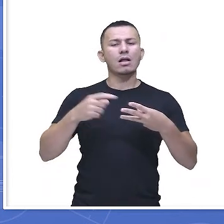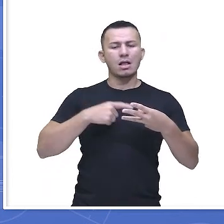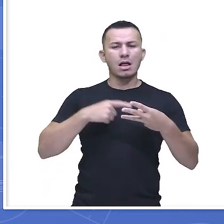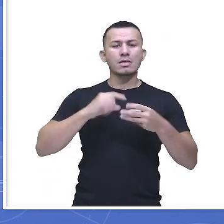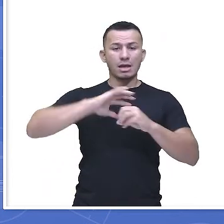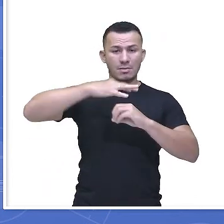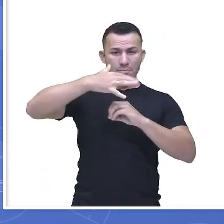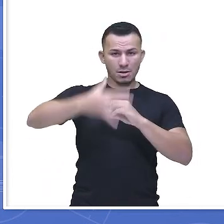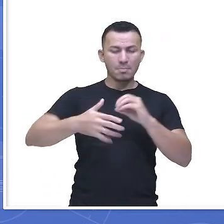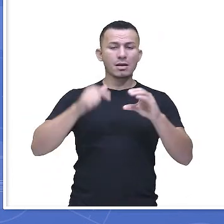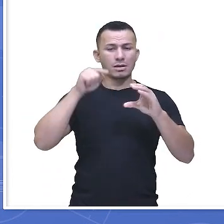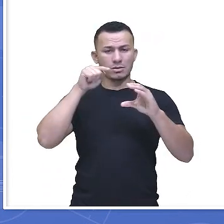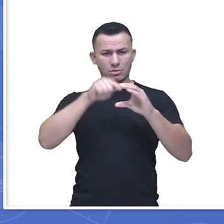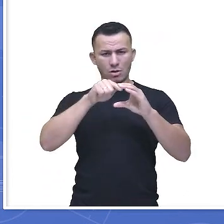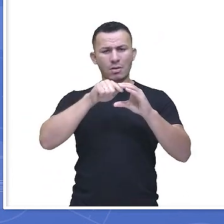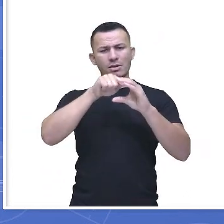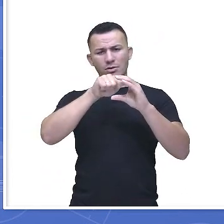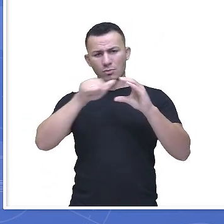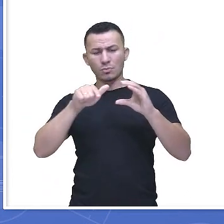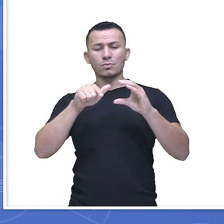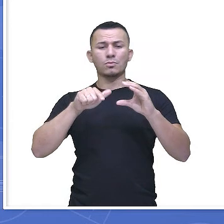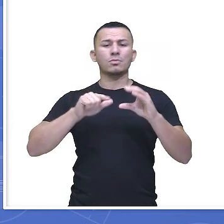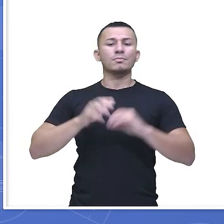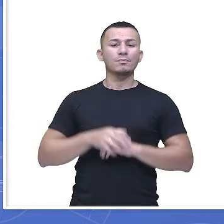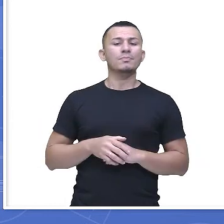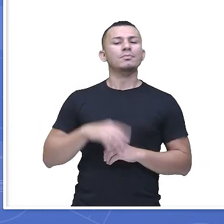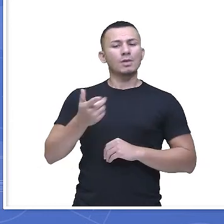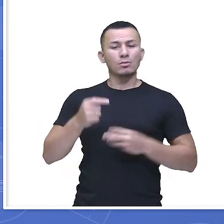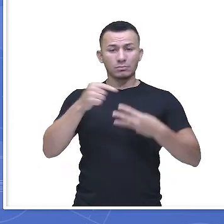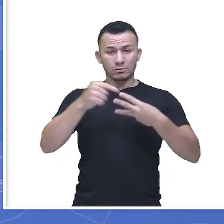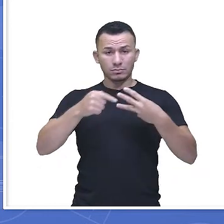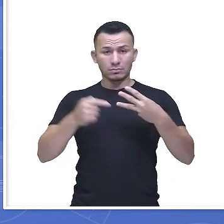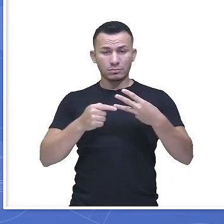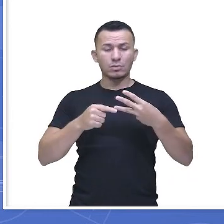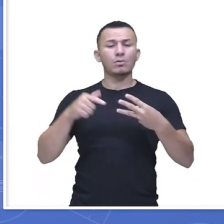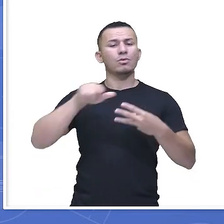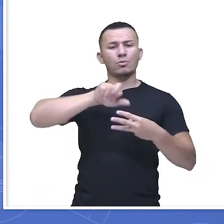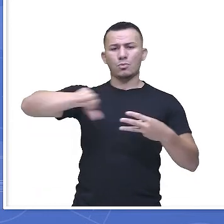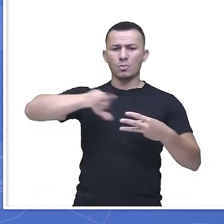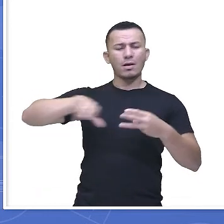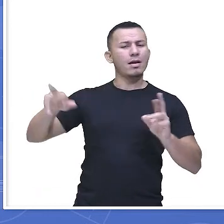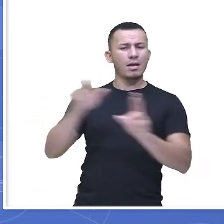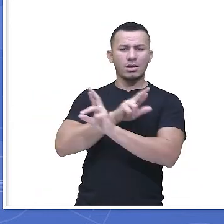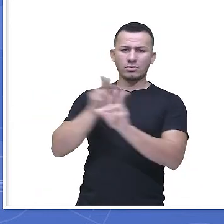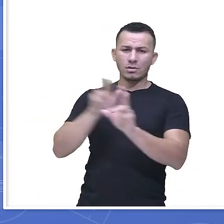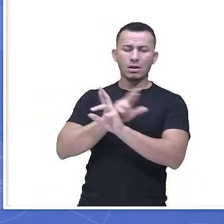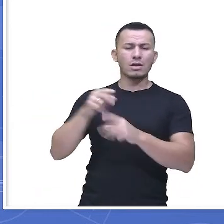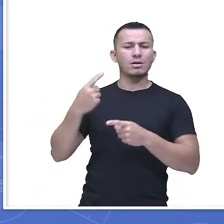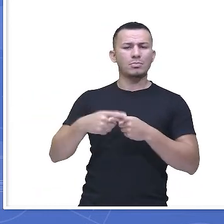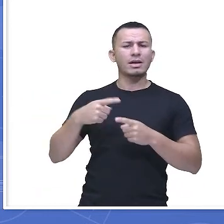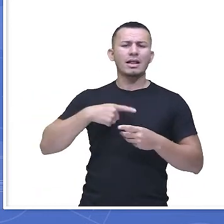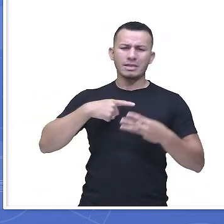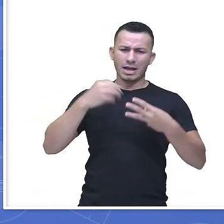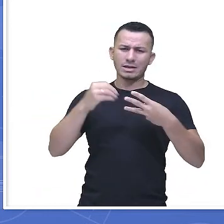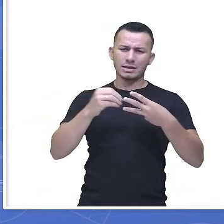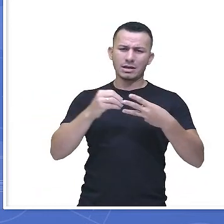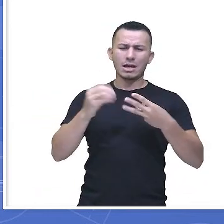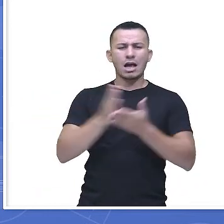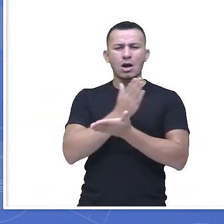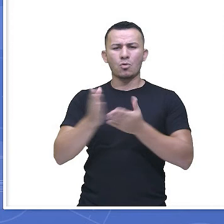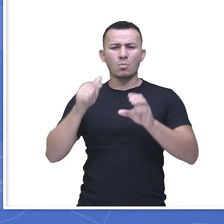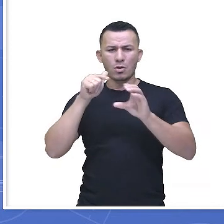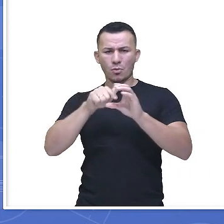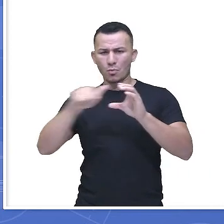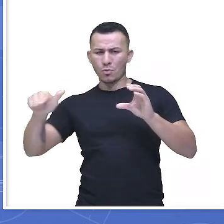membrana, citoplasma e núcleo. Essa afirmação, ela não está relacionada, né? Porque nós vimos que existem células que não possuem